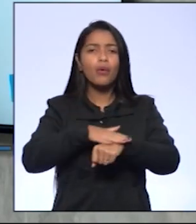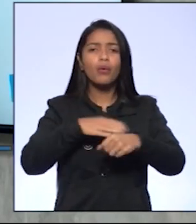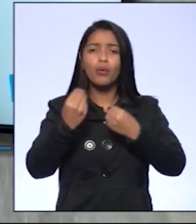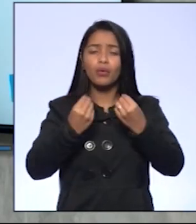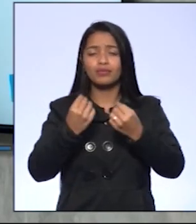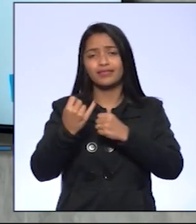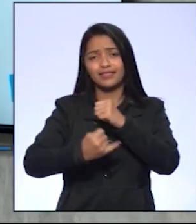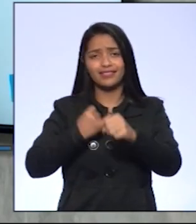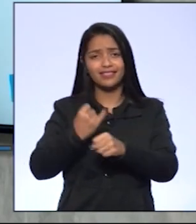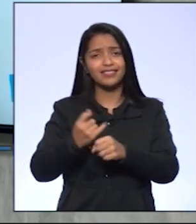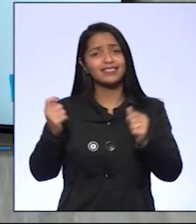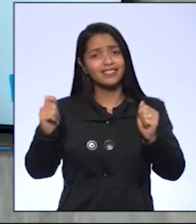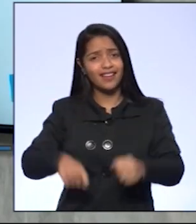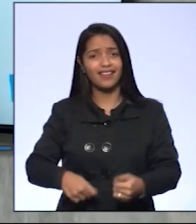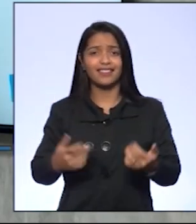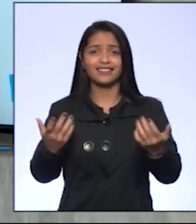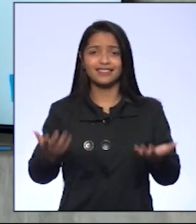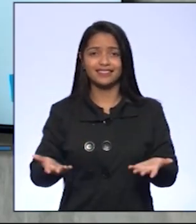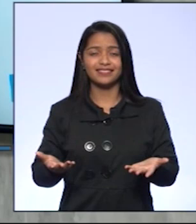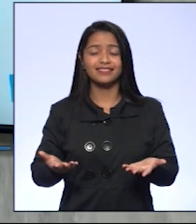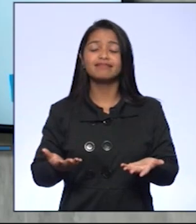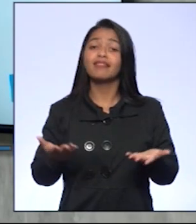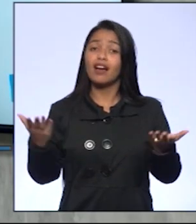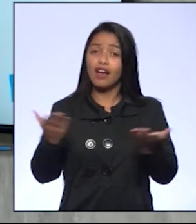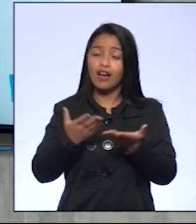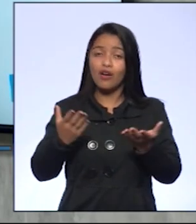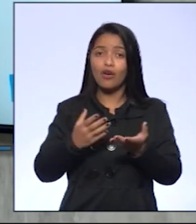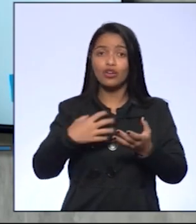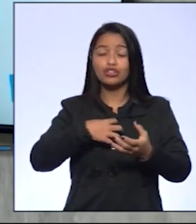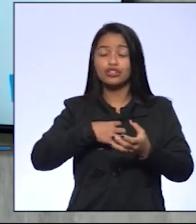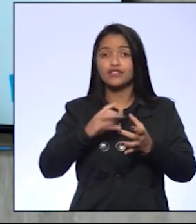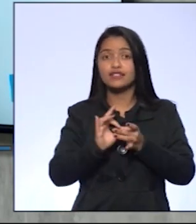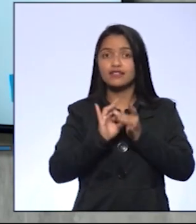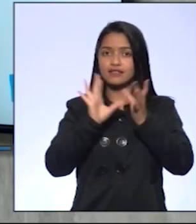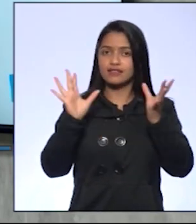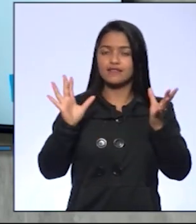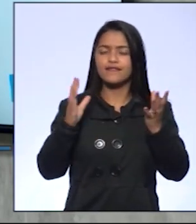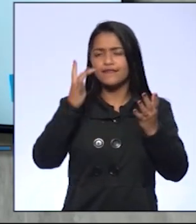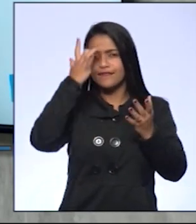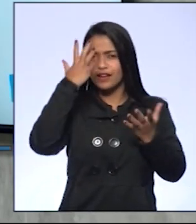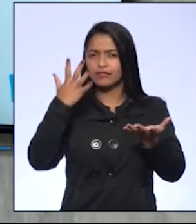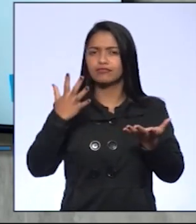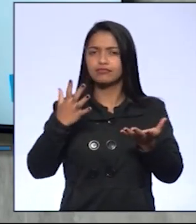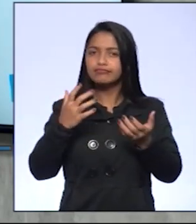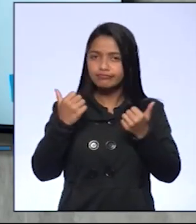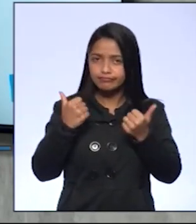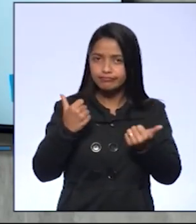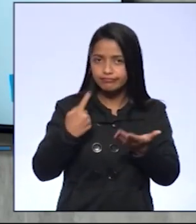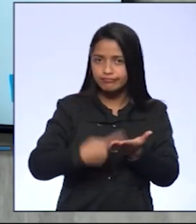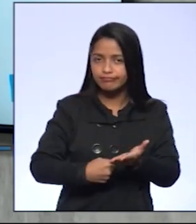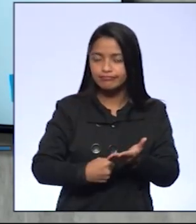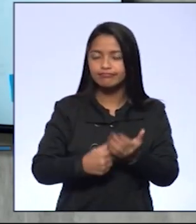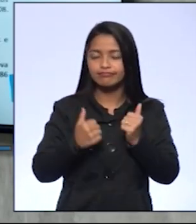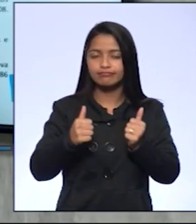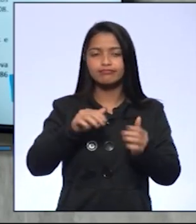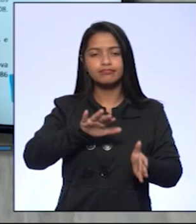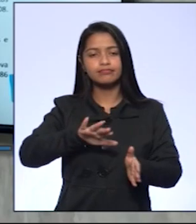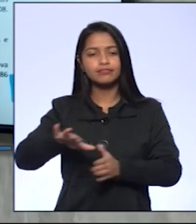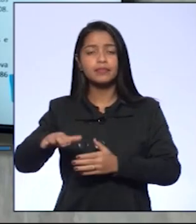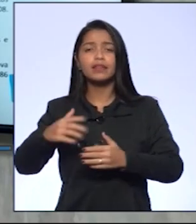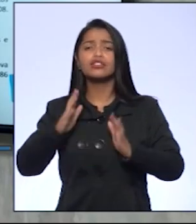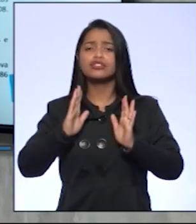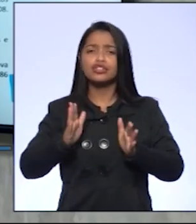mais econômico do que um limitador que tem a ver com a questão geográfica. Combinadinho? Então, a gente passou pelas variantes,